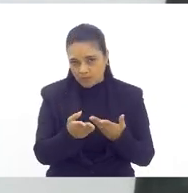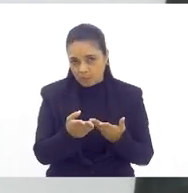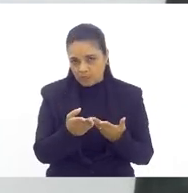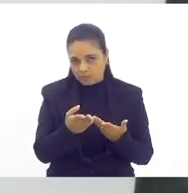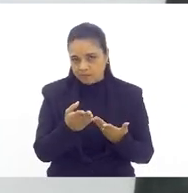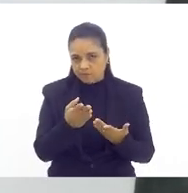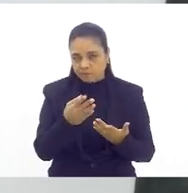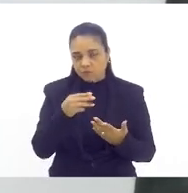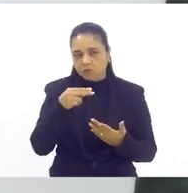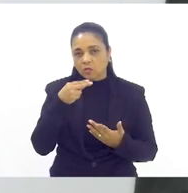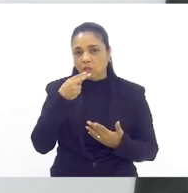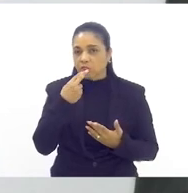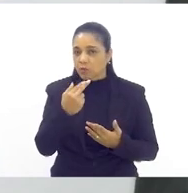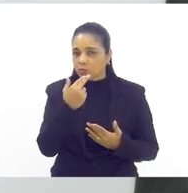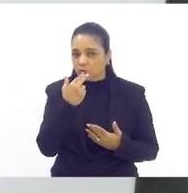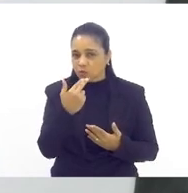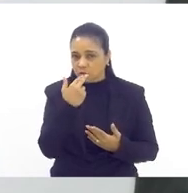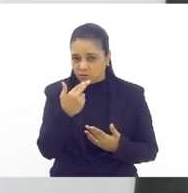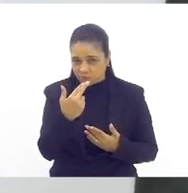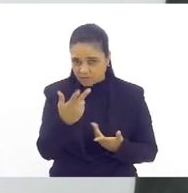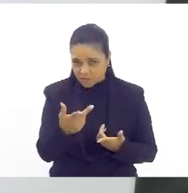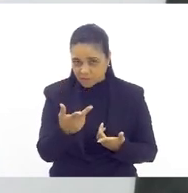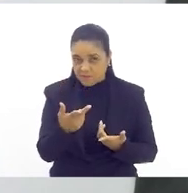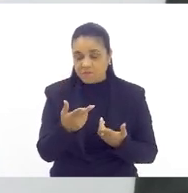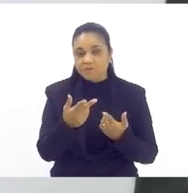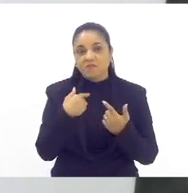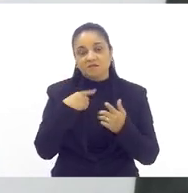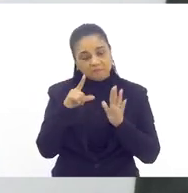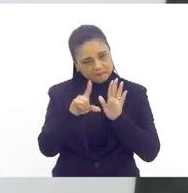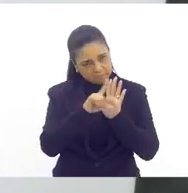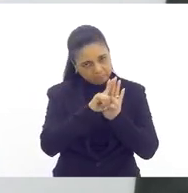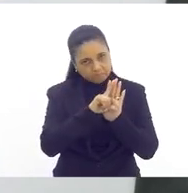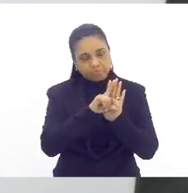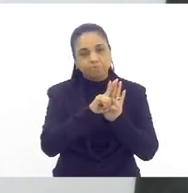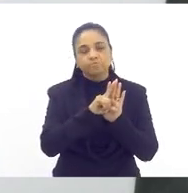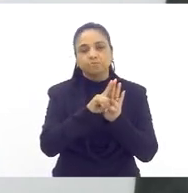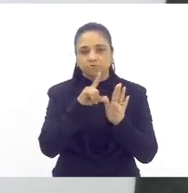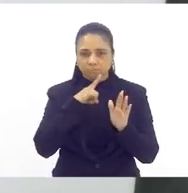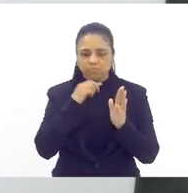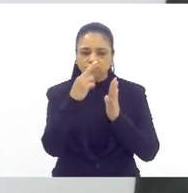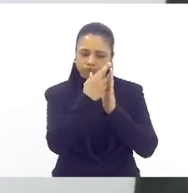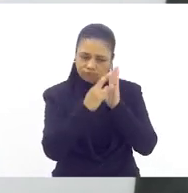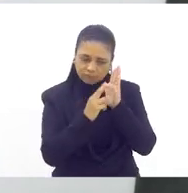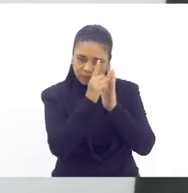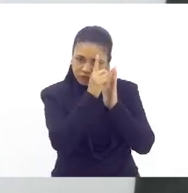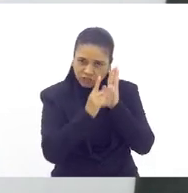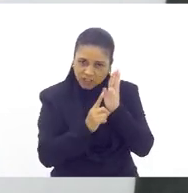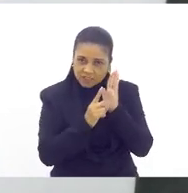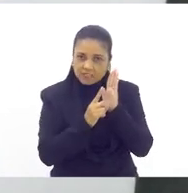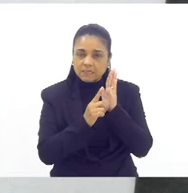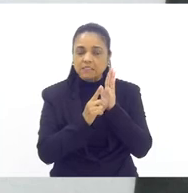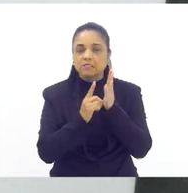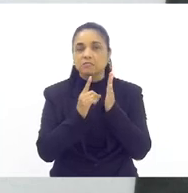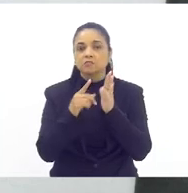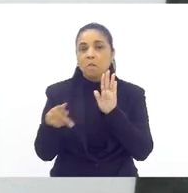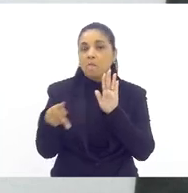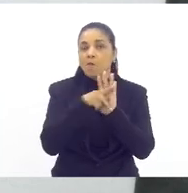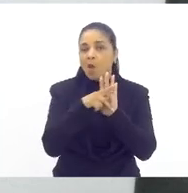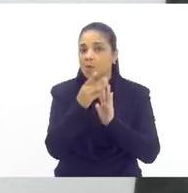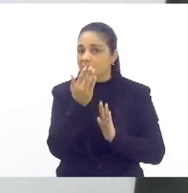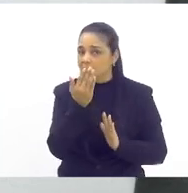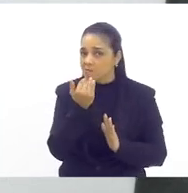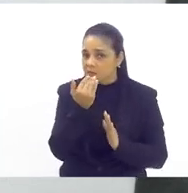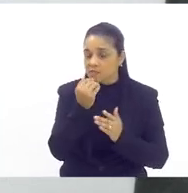então eu também queria alertar para FAETEC que há uma legislação em vigor que define diretrizes para alimentação Estadual do estudante que hoje em dia